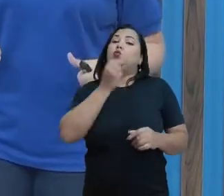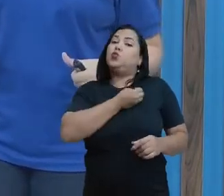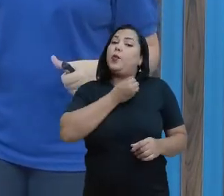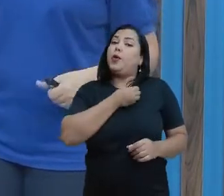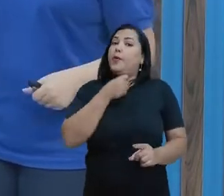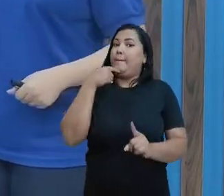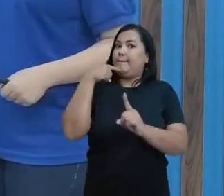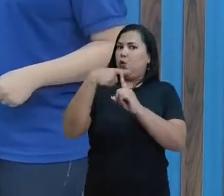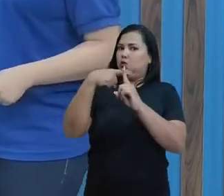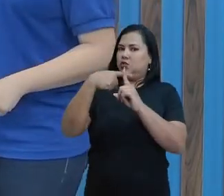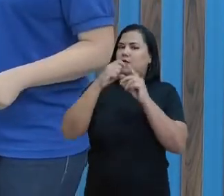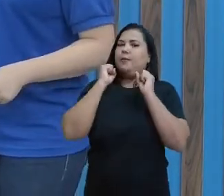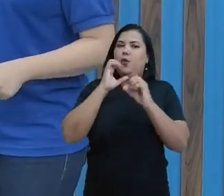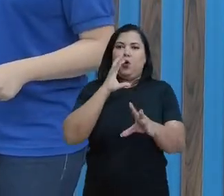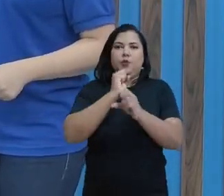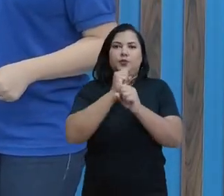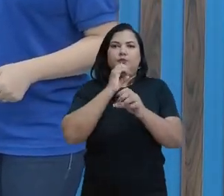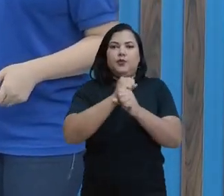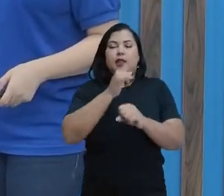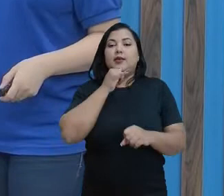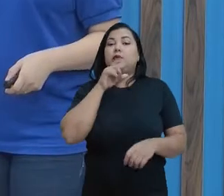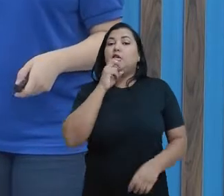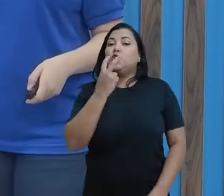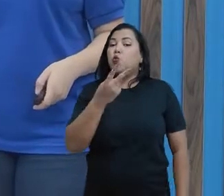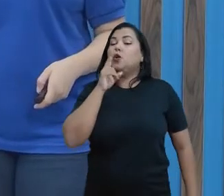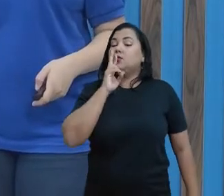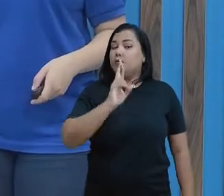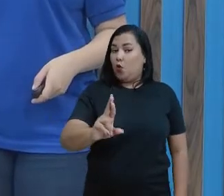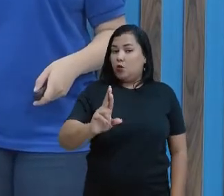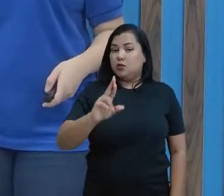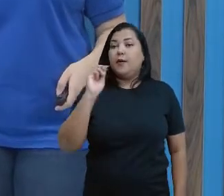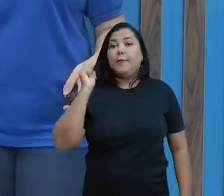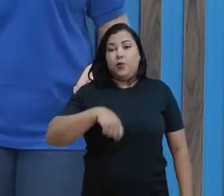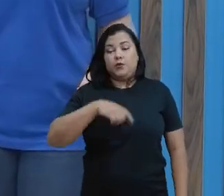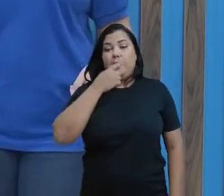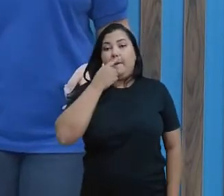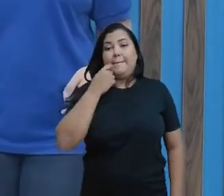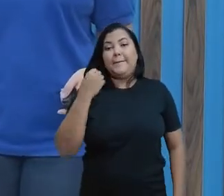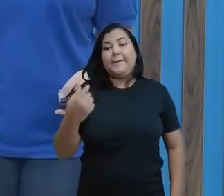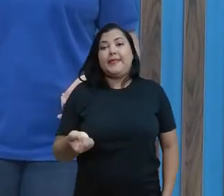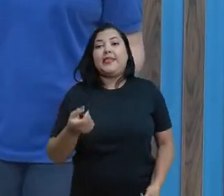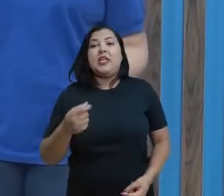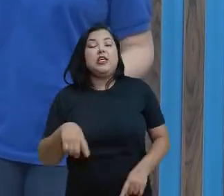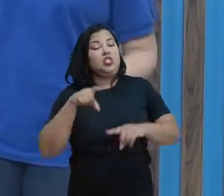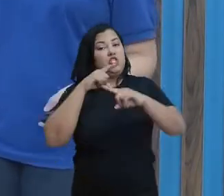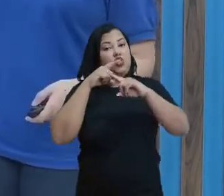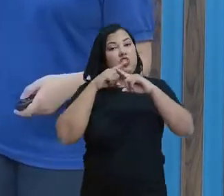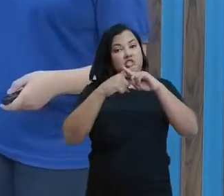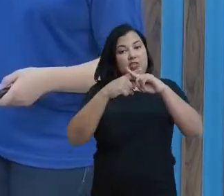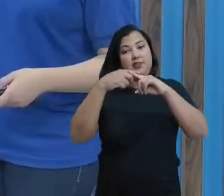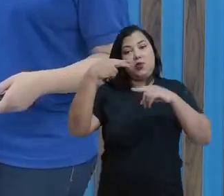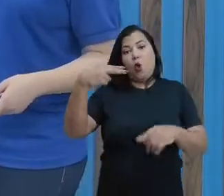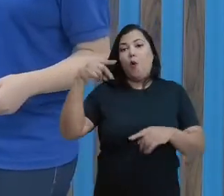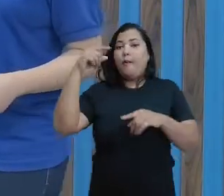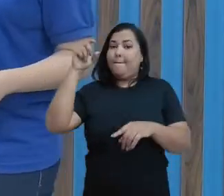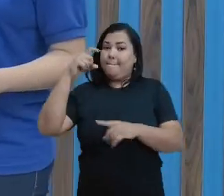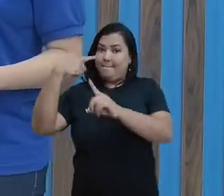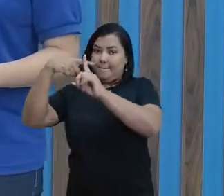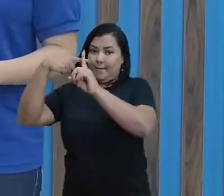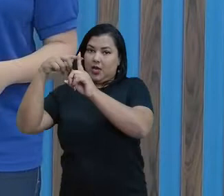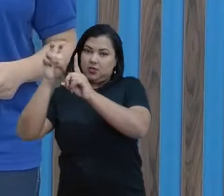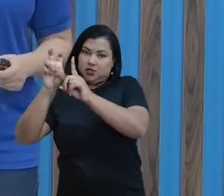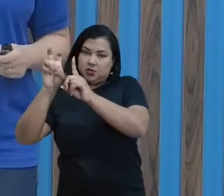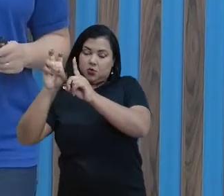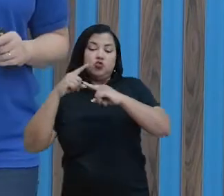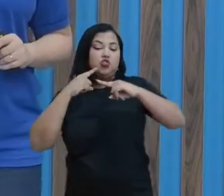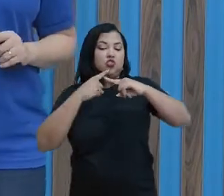nesse momento, a gente vai ter duas respostas possíveis. A gente vai ter o mais 5 e a gente vai ter o menos 5. E